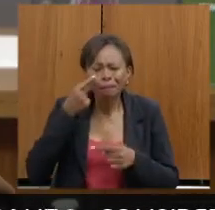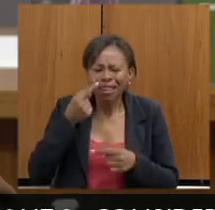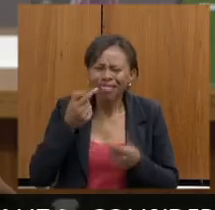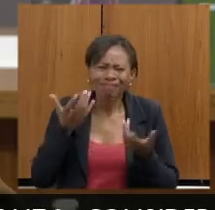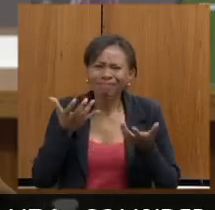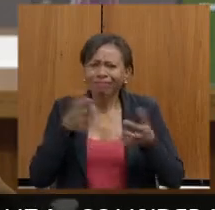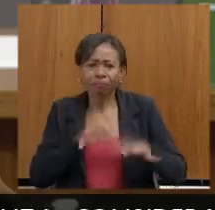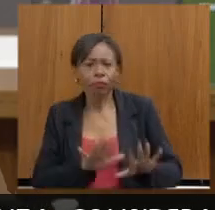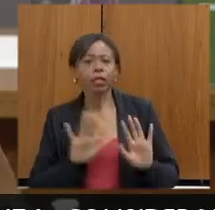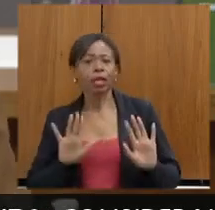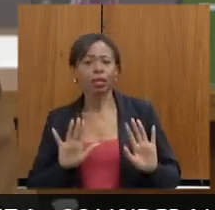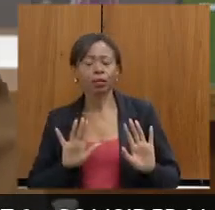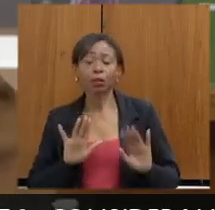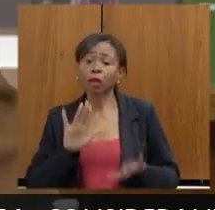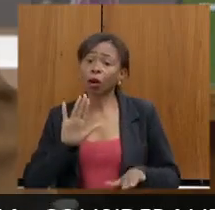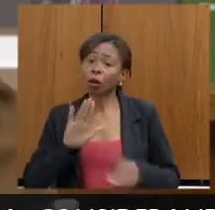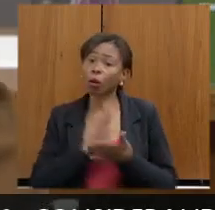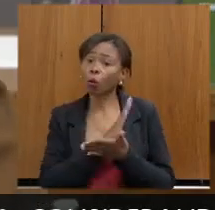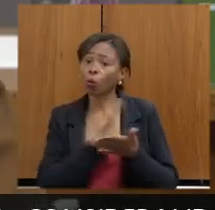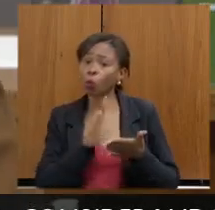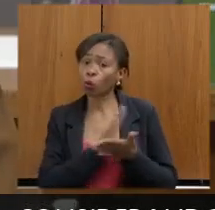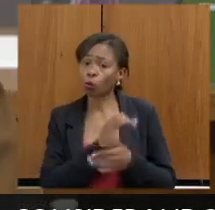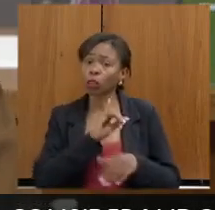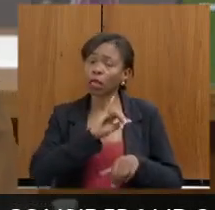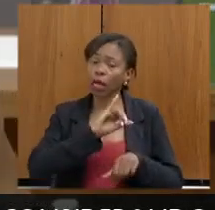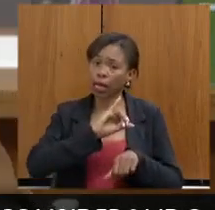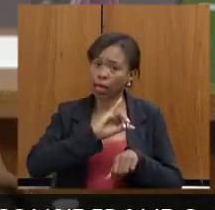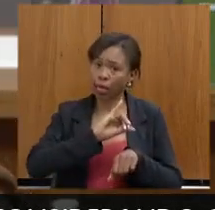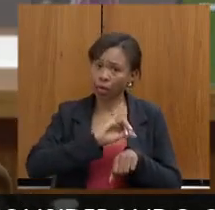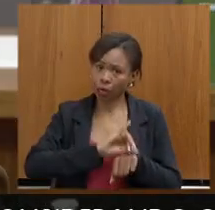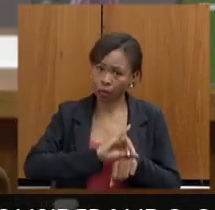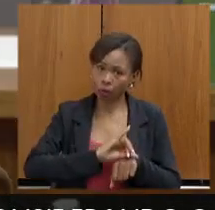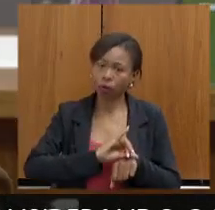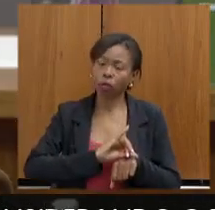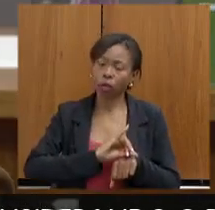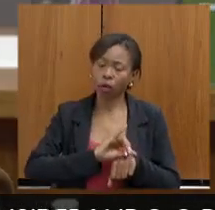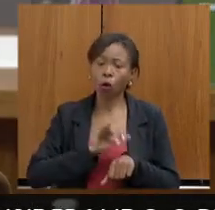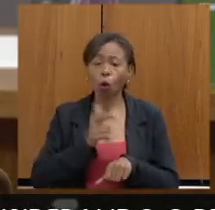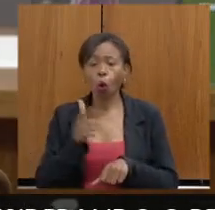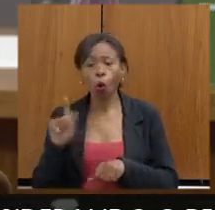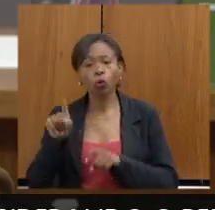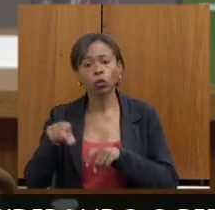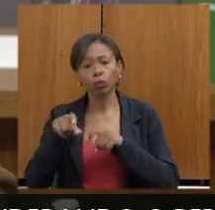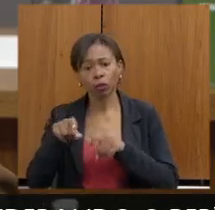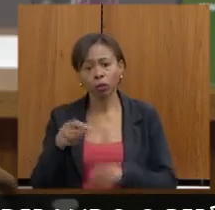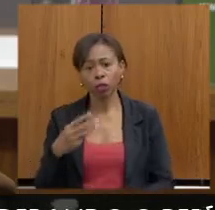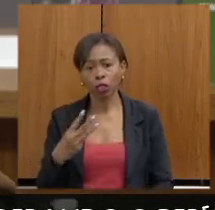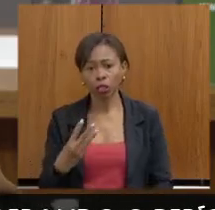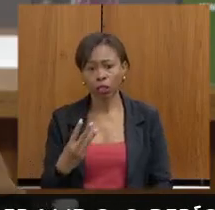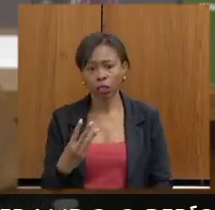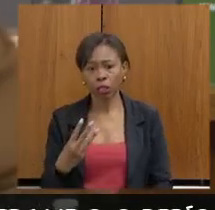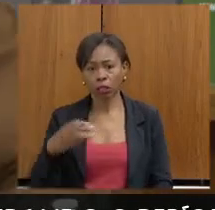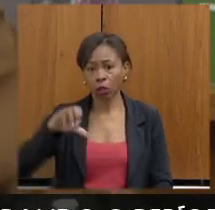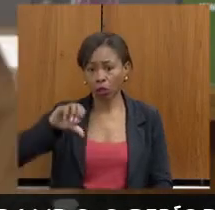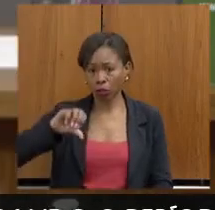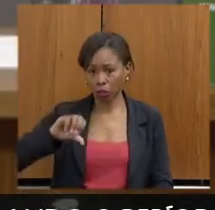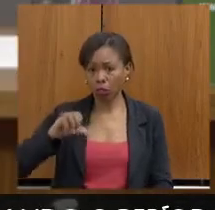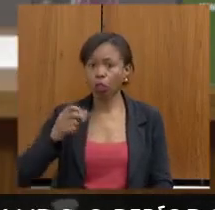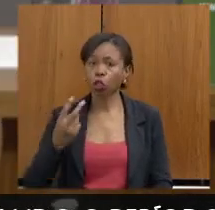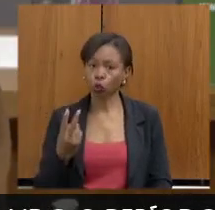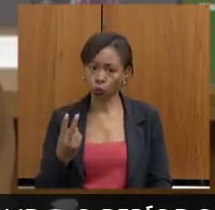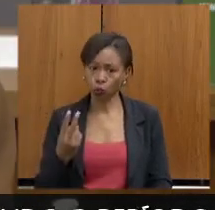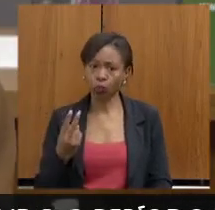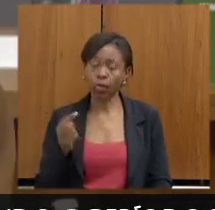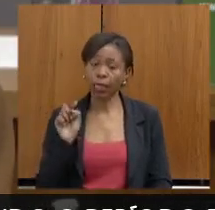previsão vai ser alguns aqui na capital alguns também no interior por causa da de sal 392 desses remanescentes